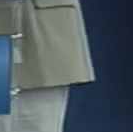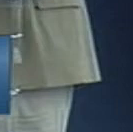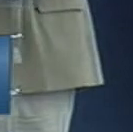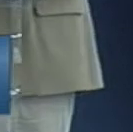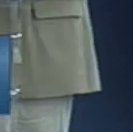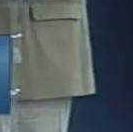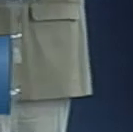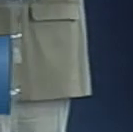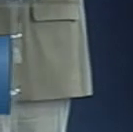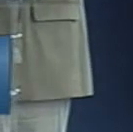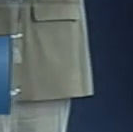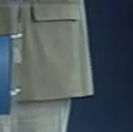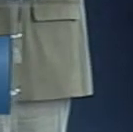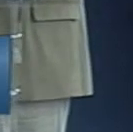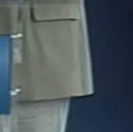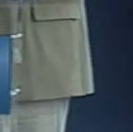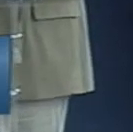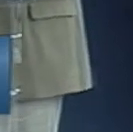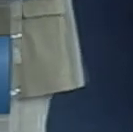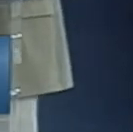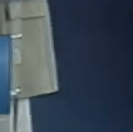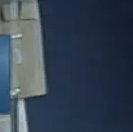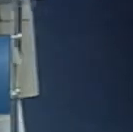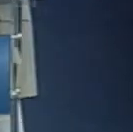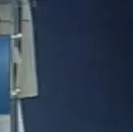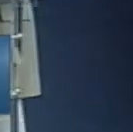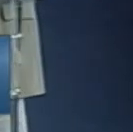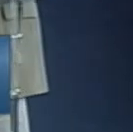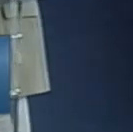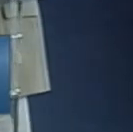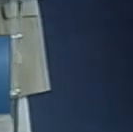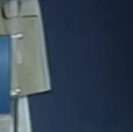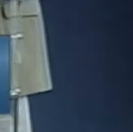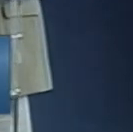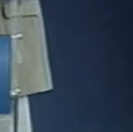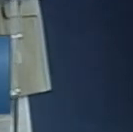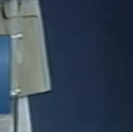mostrar me ch como é que passa